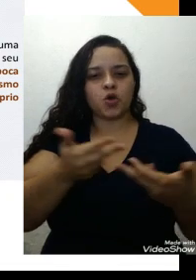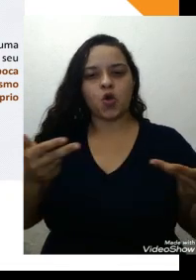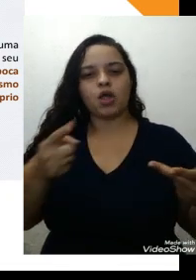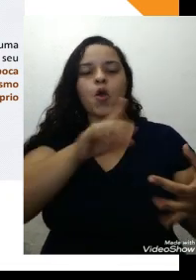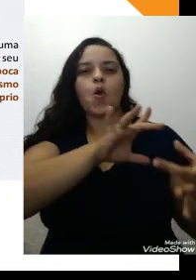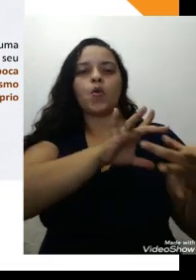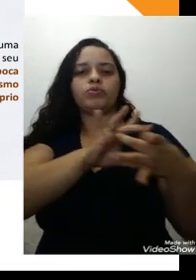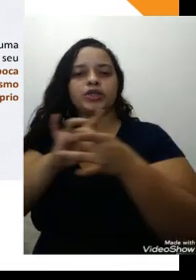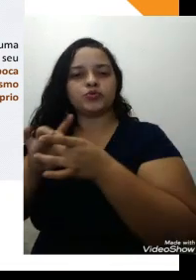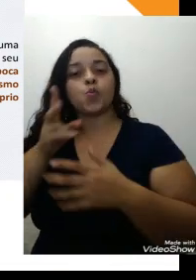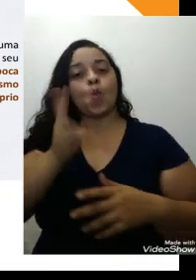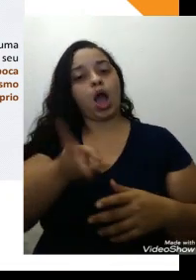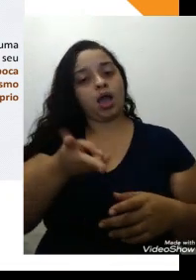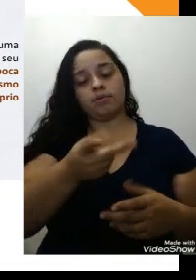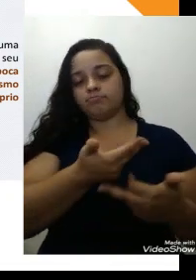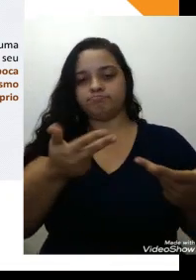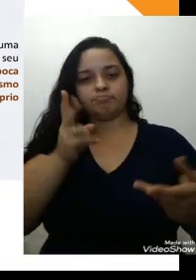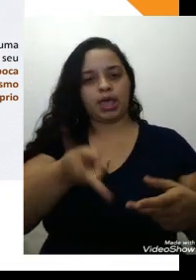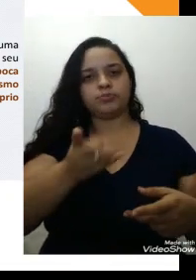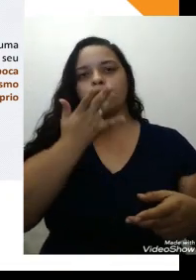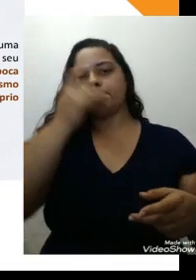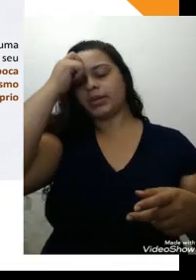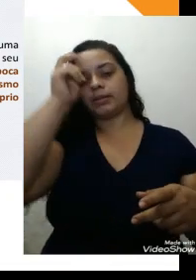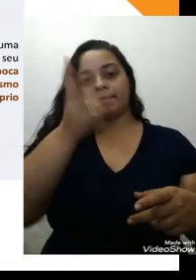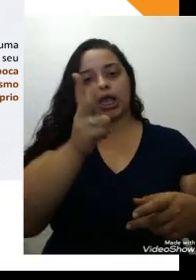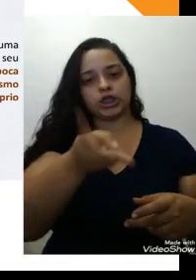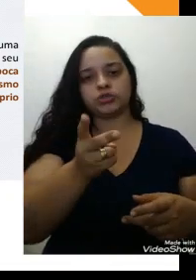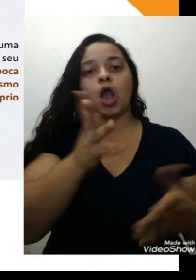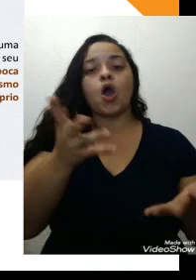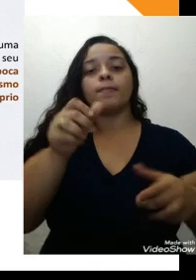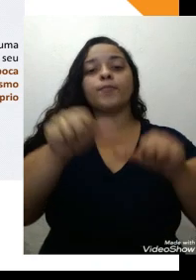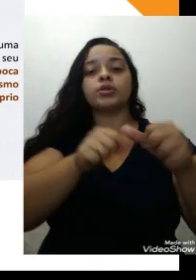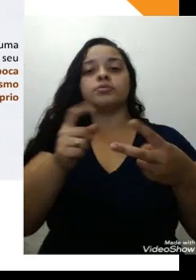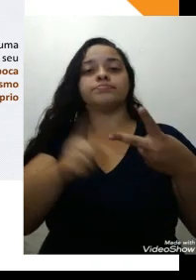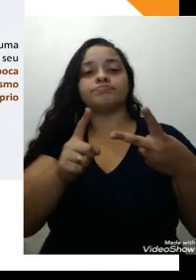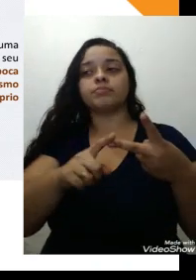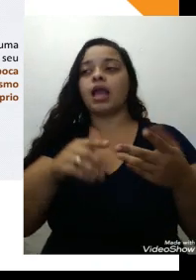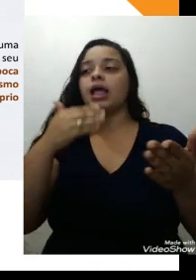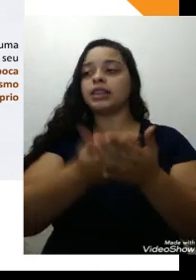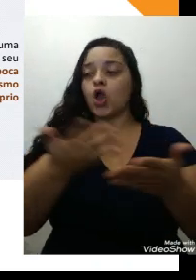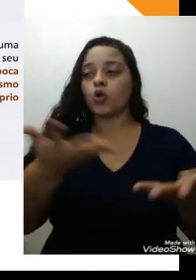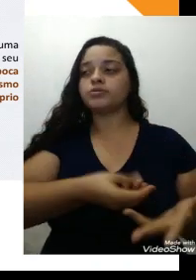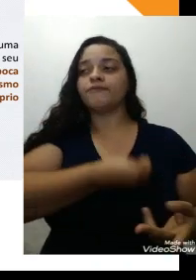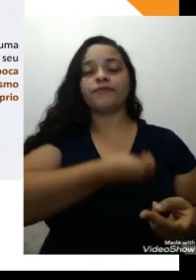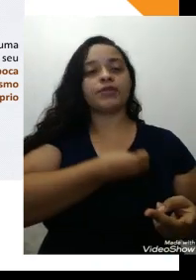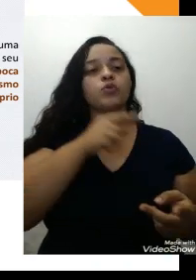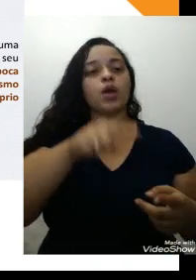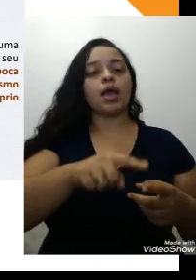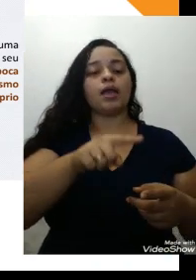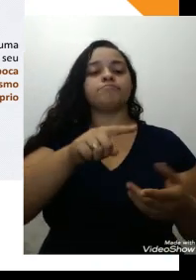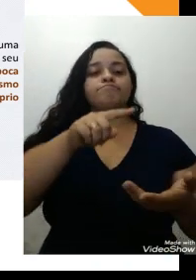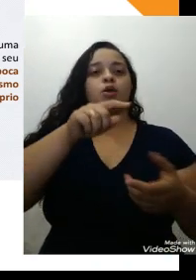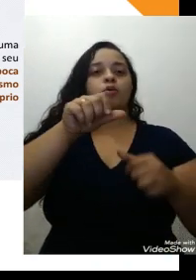a contextualização é a mesma. Vamos olhar a tese. Atualmente, vivemos em uma época